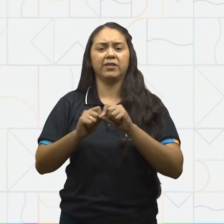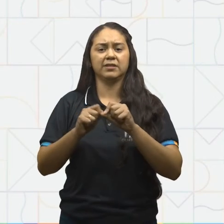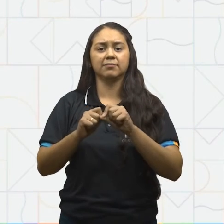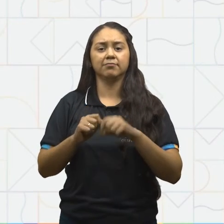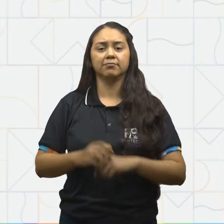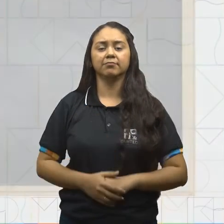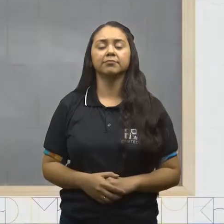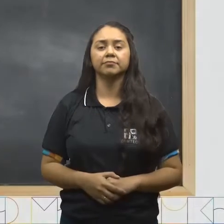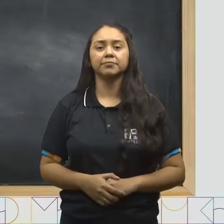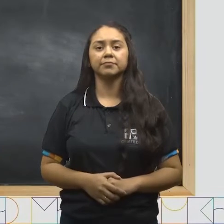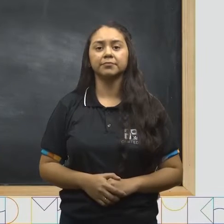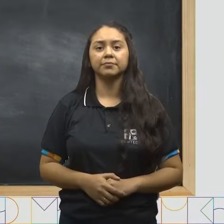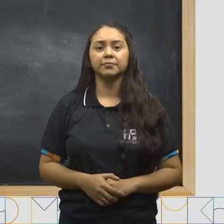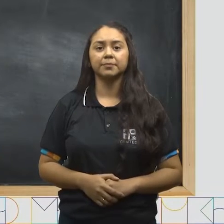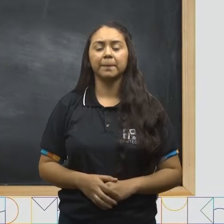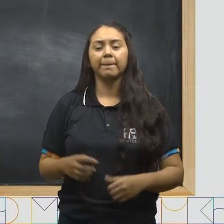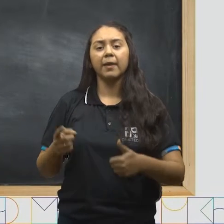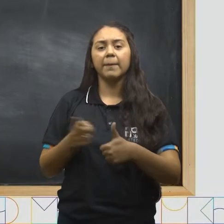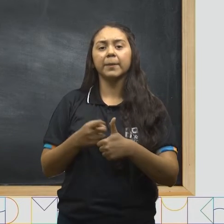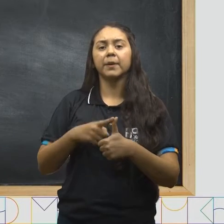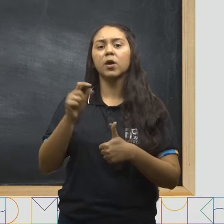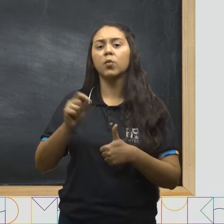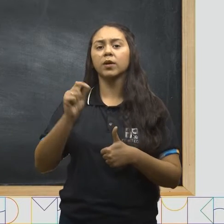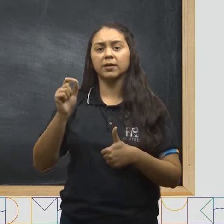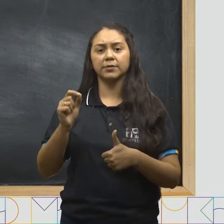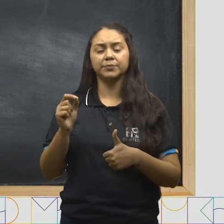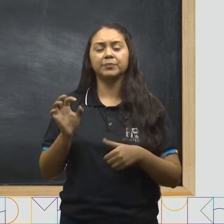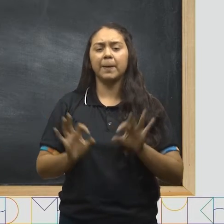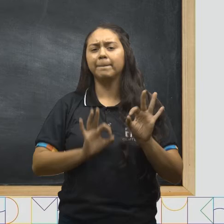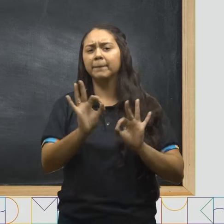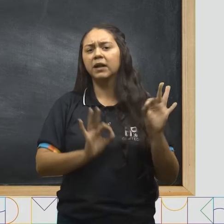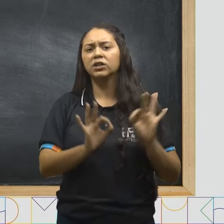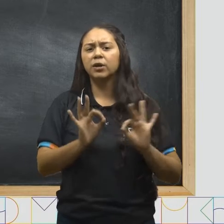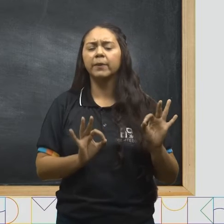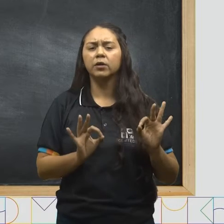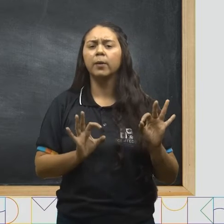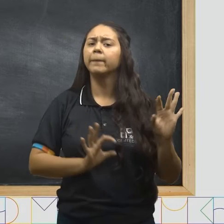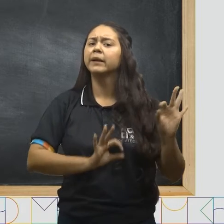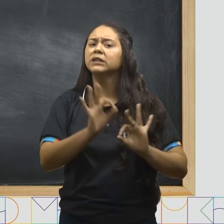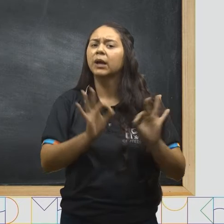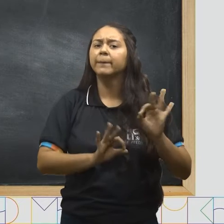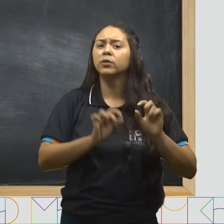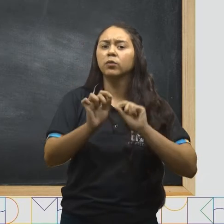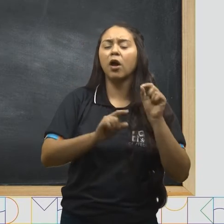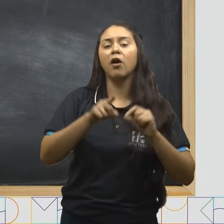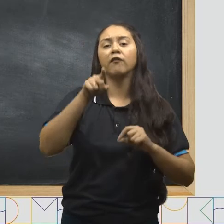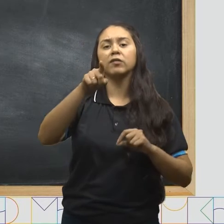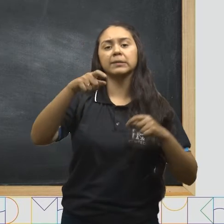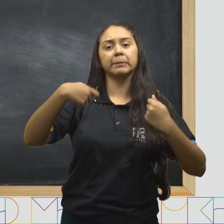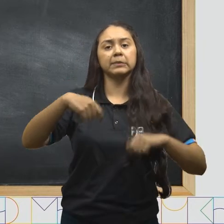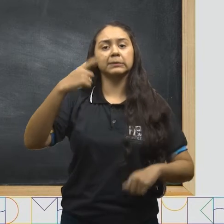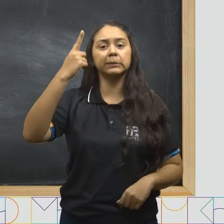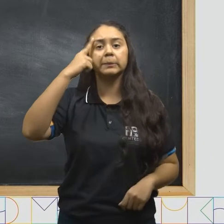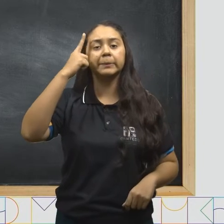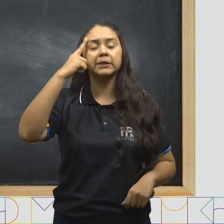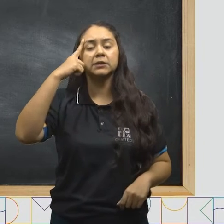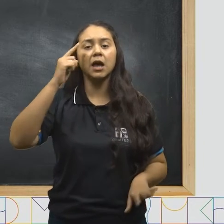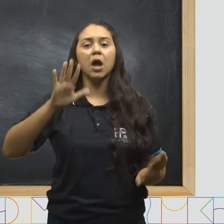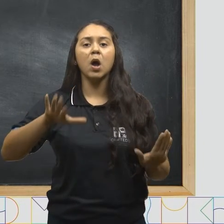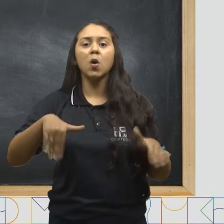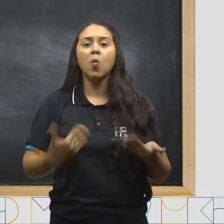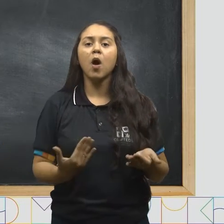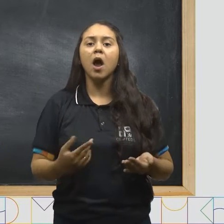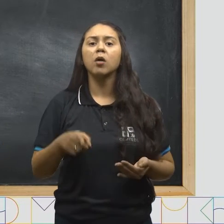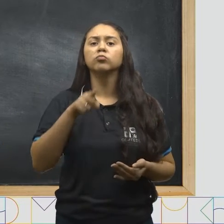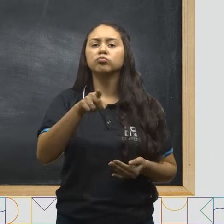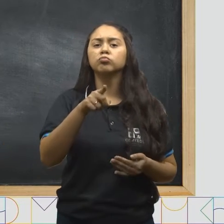elaboração. Acompanhe. Primeiro passo é o planejamento. No planejamento, você deve pensar: qual